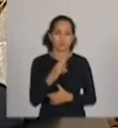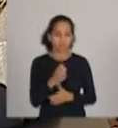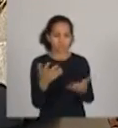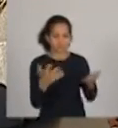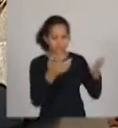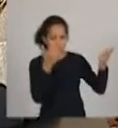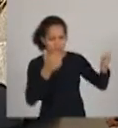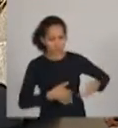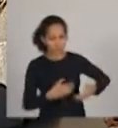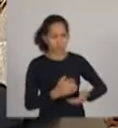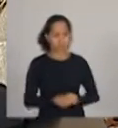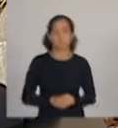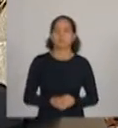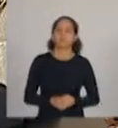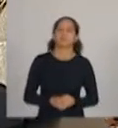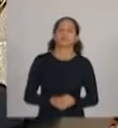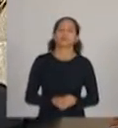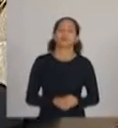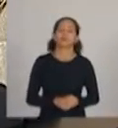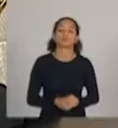agora.